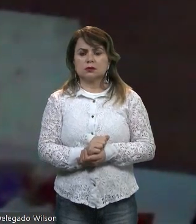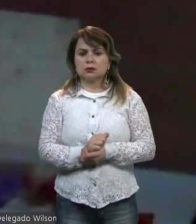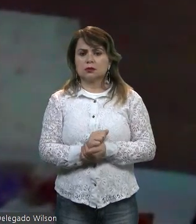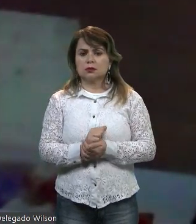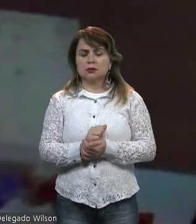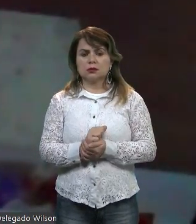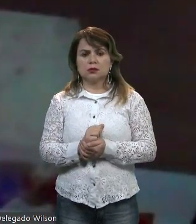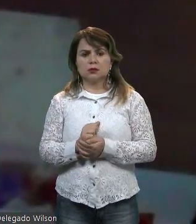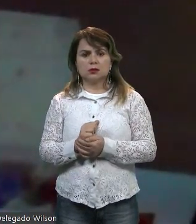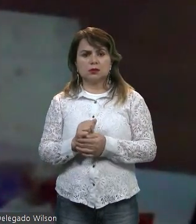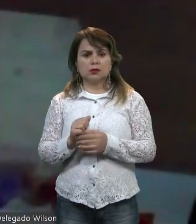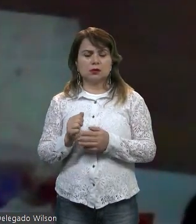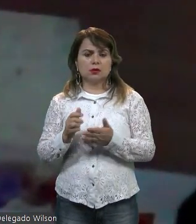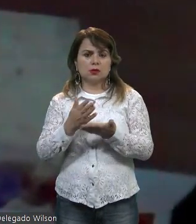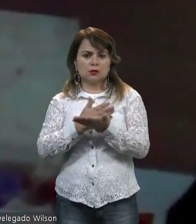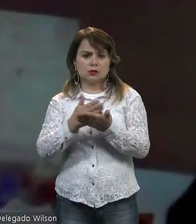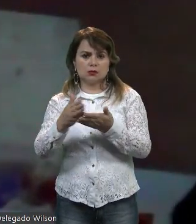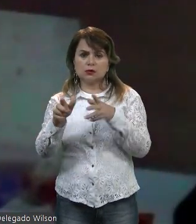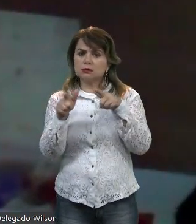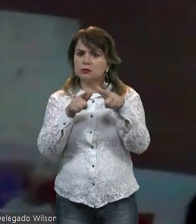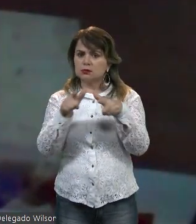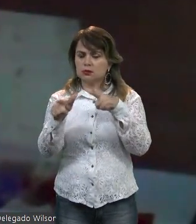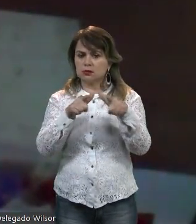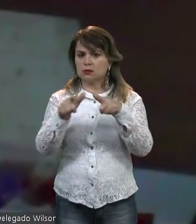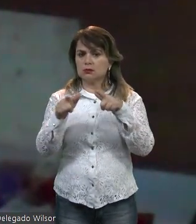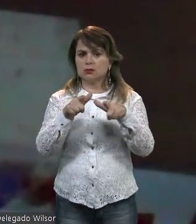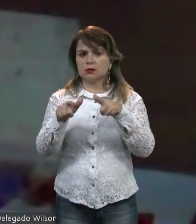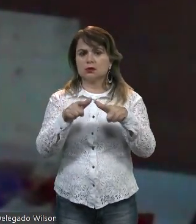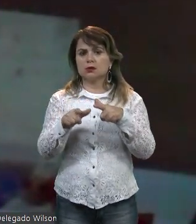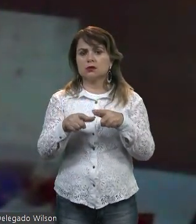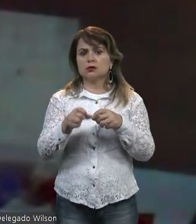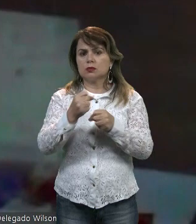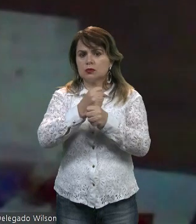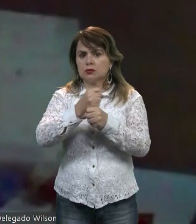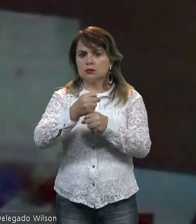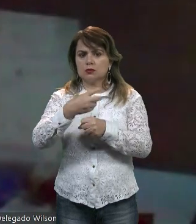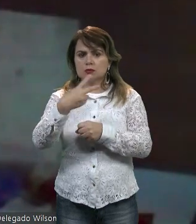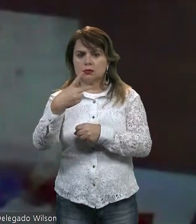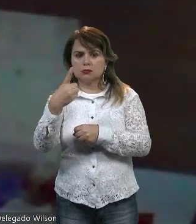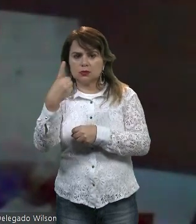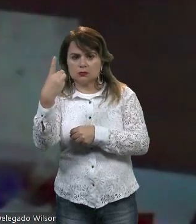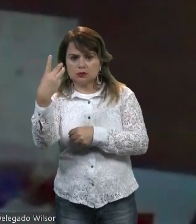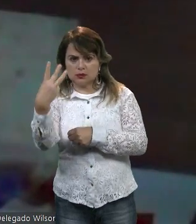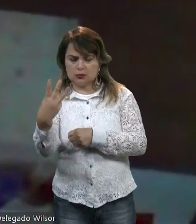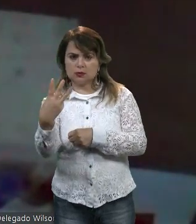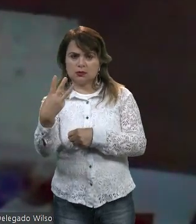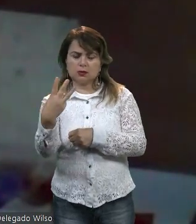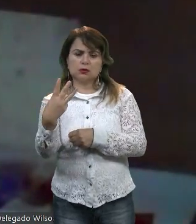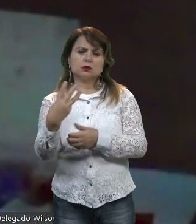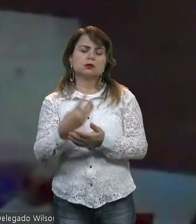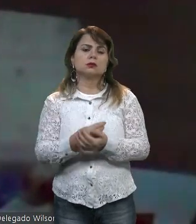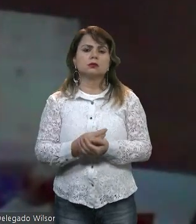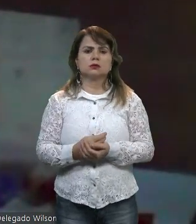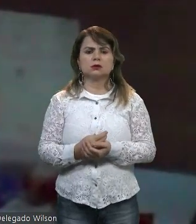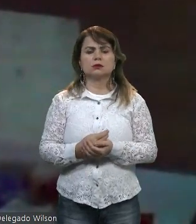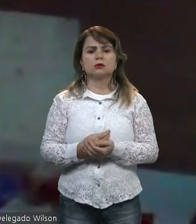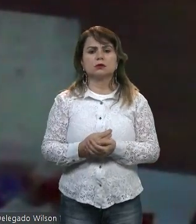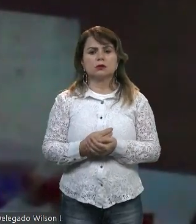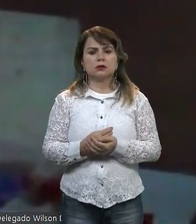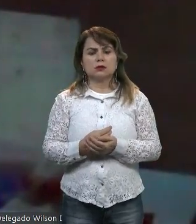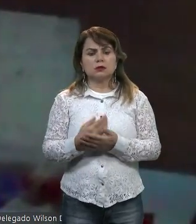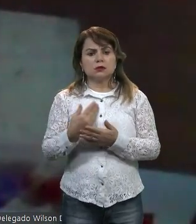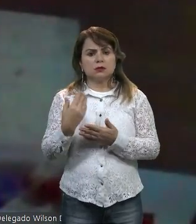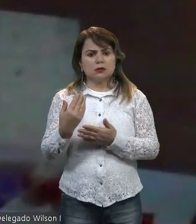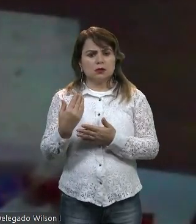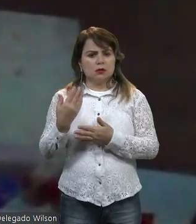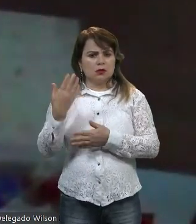abraçou a partir de 2013, porque até 2012, a gente precisa fazer um registro rápido histórico aqui.